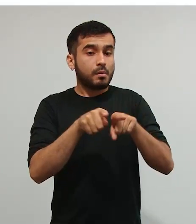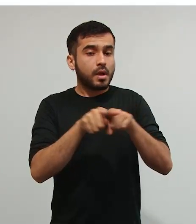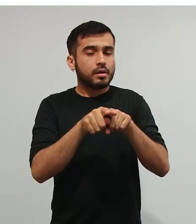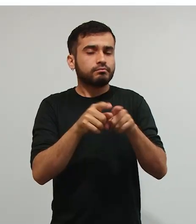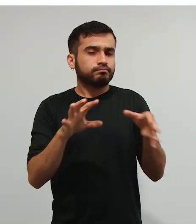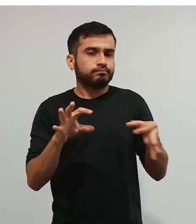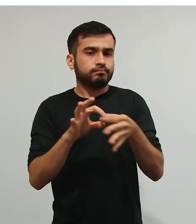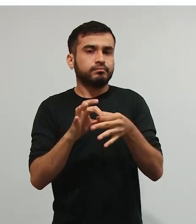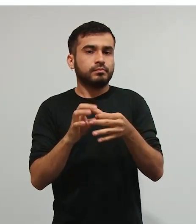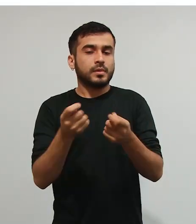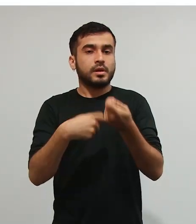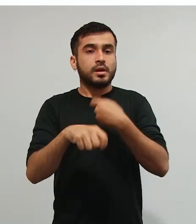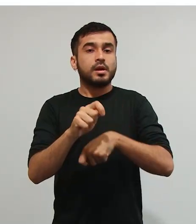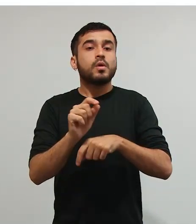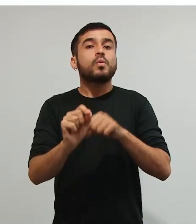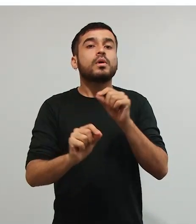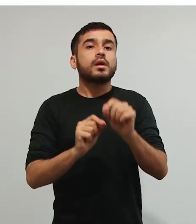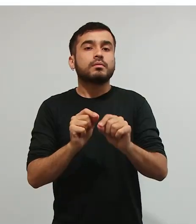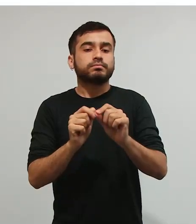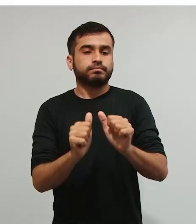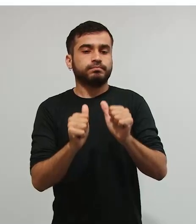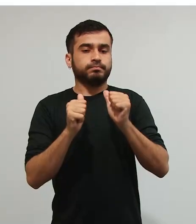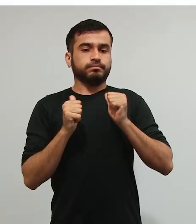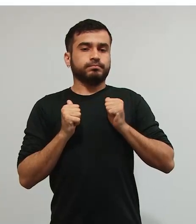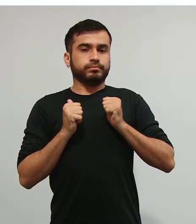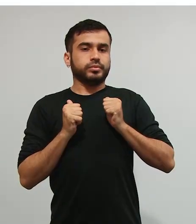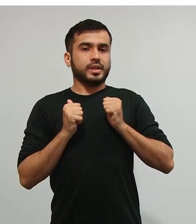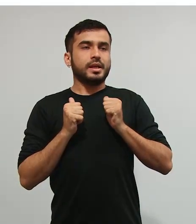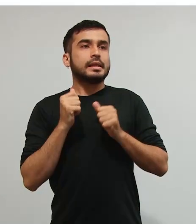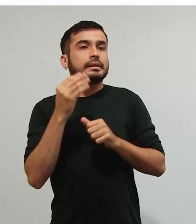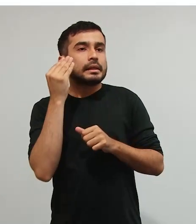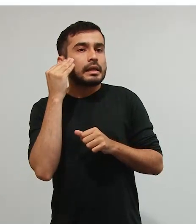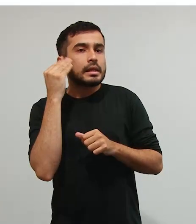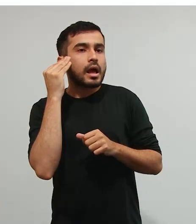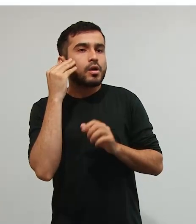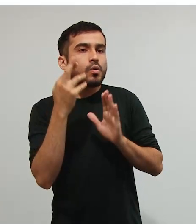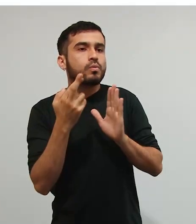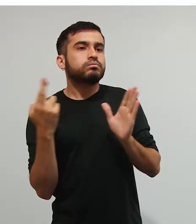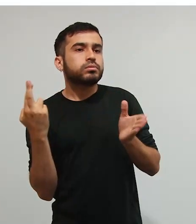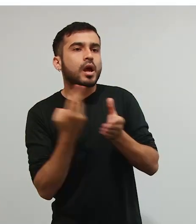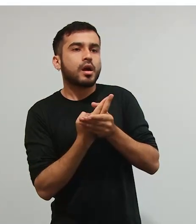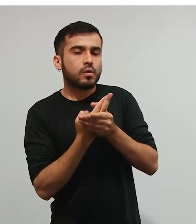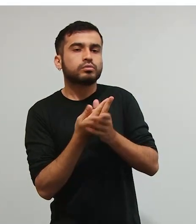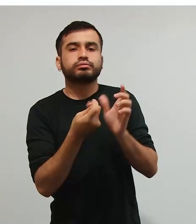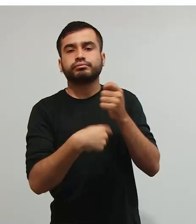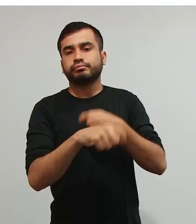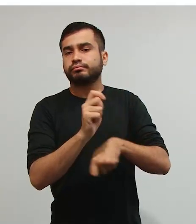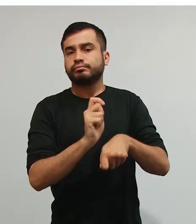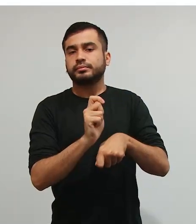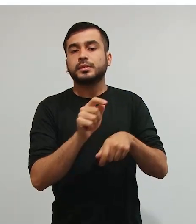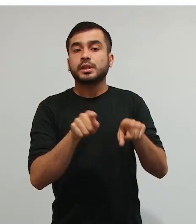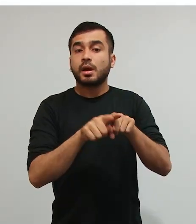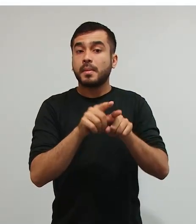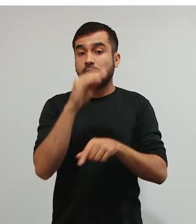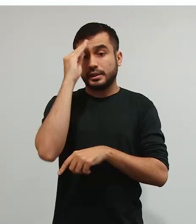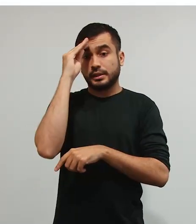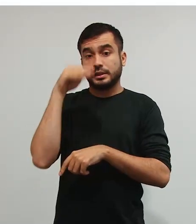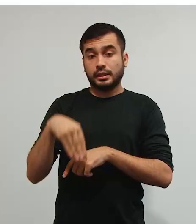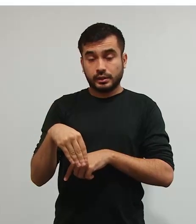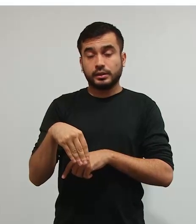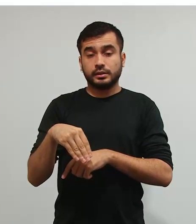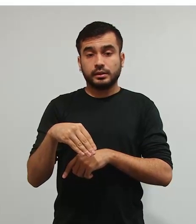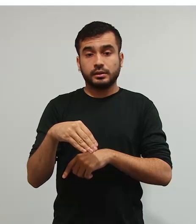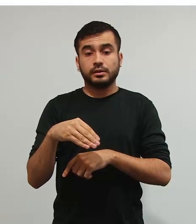administrativa importa em renúncia ao poder de recorrer administrativamente e a desistência ao